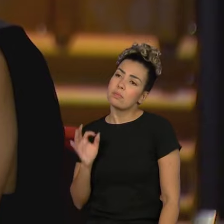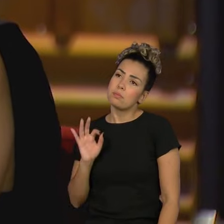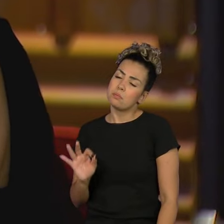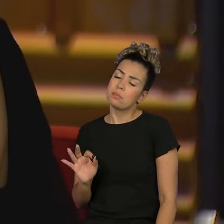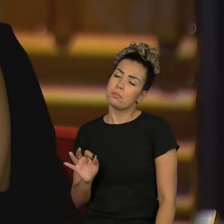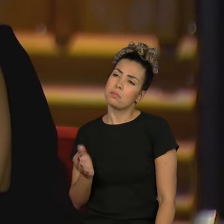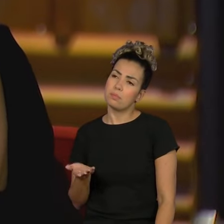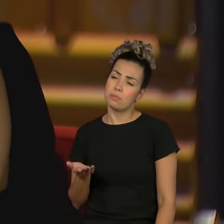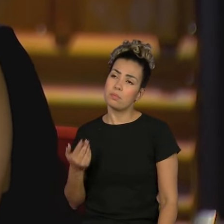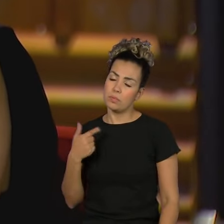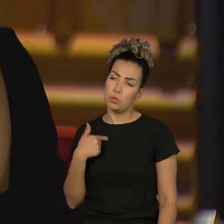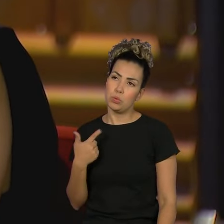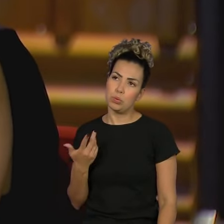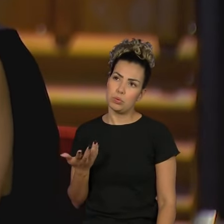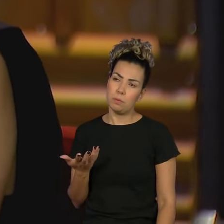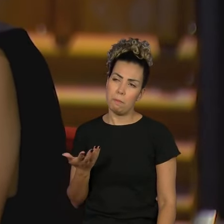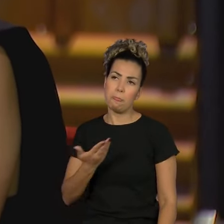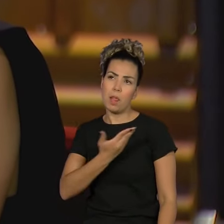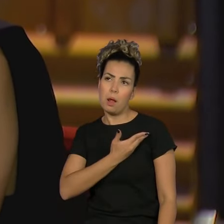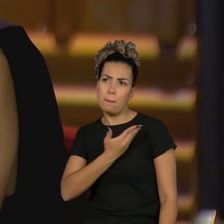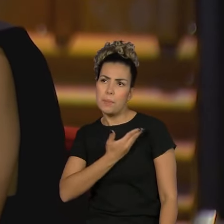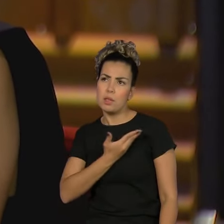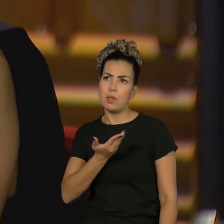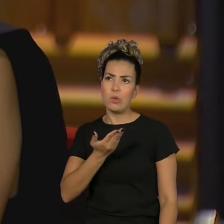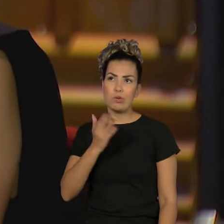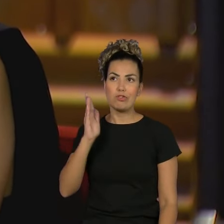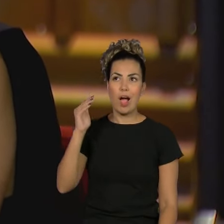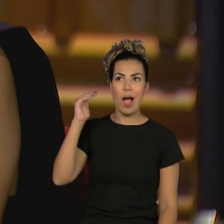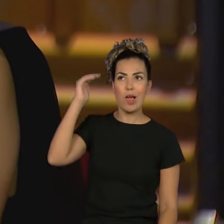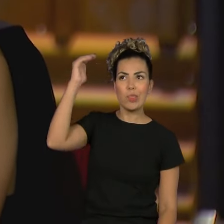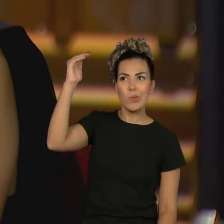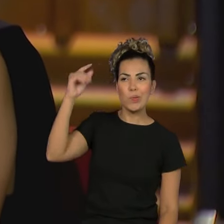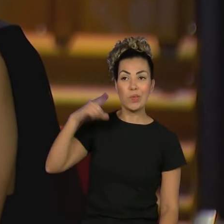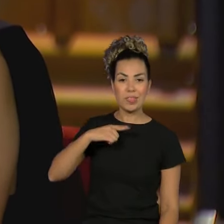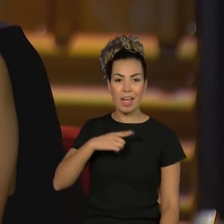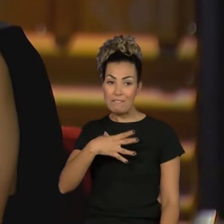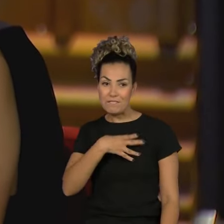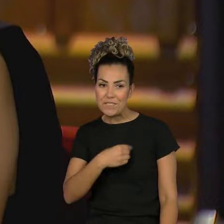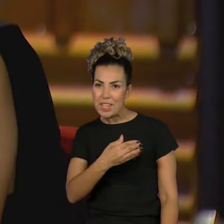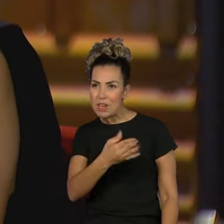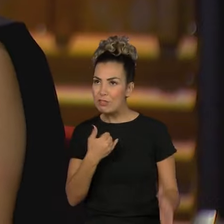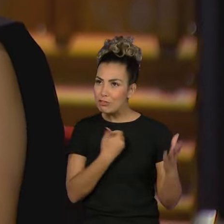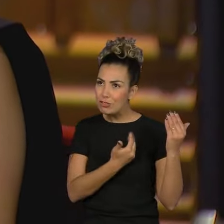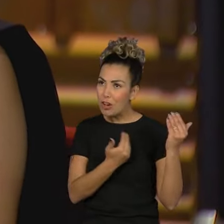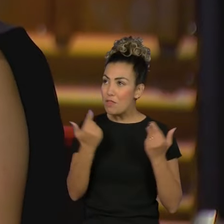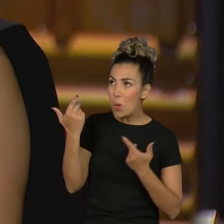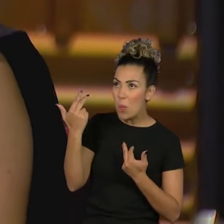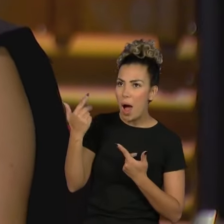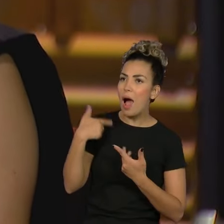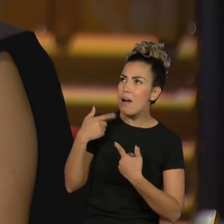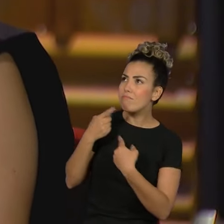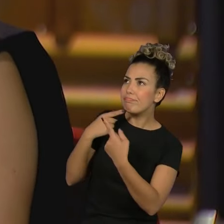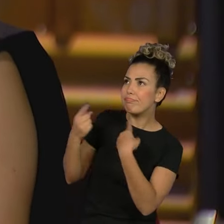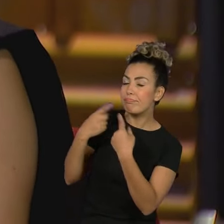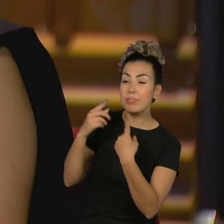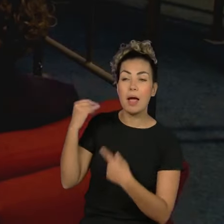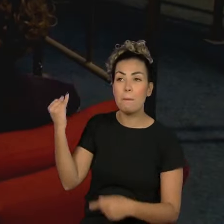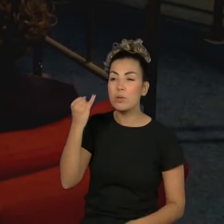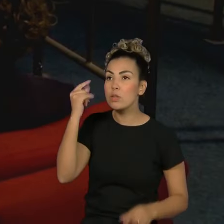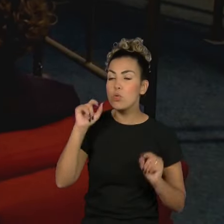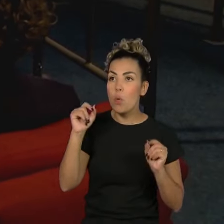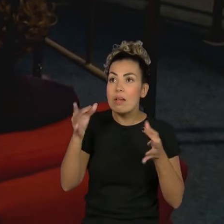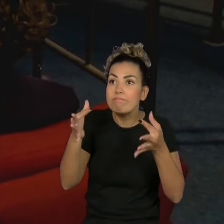eh com amigos adultos de pais de adolescentes nessa fase presencialidade